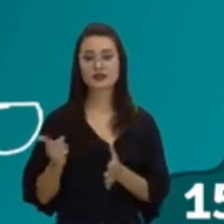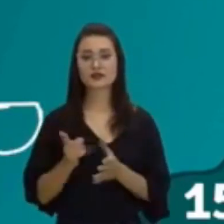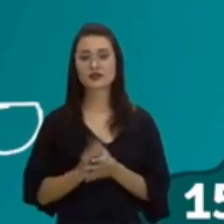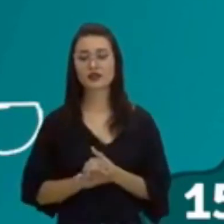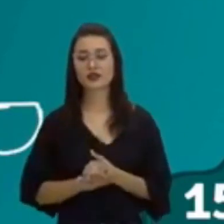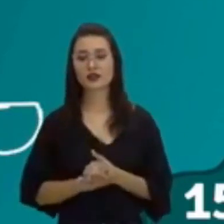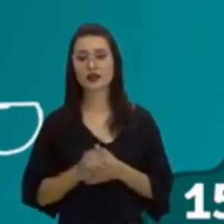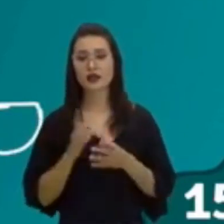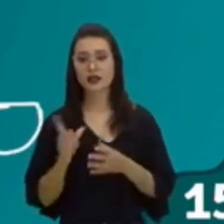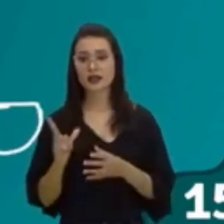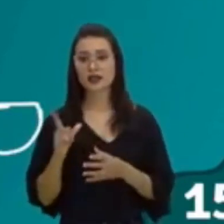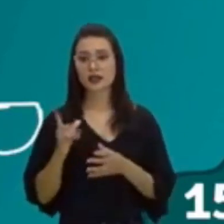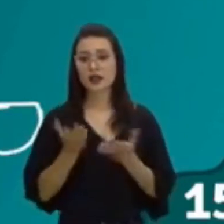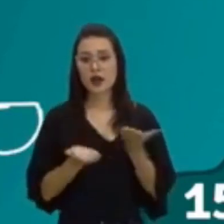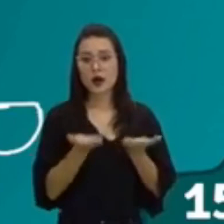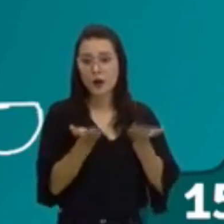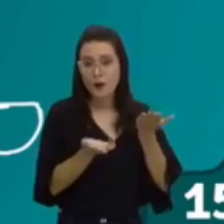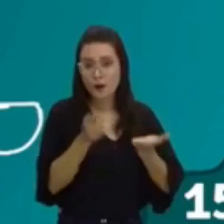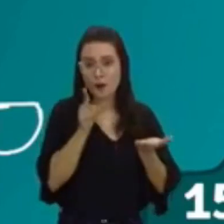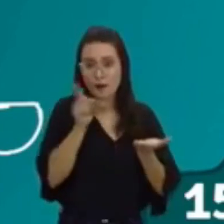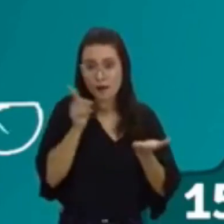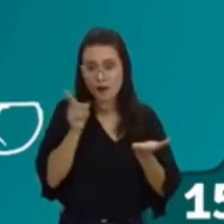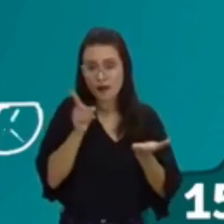volume inteiro que foi